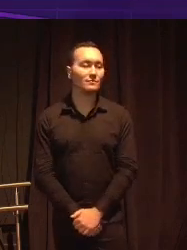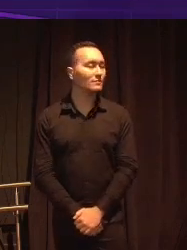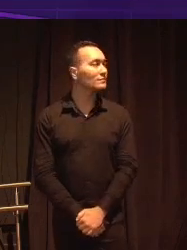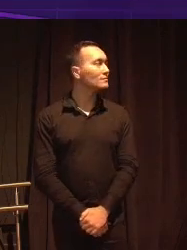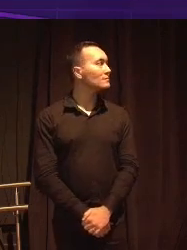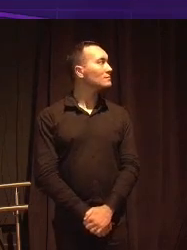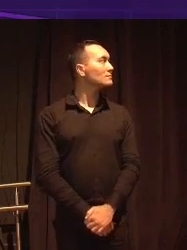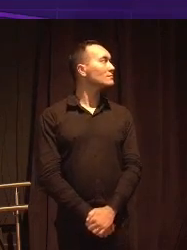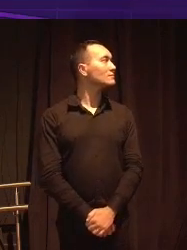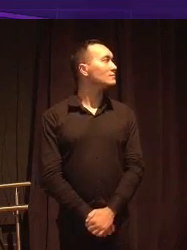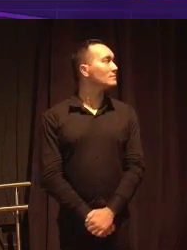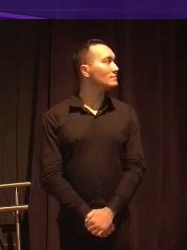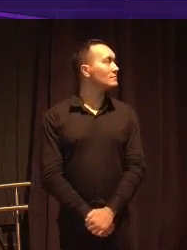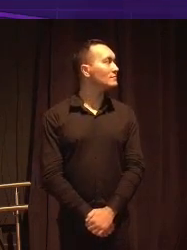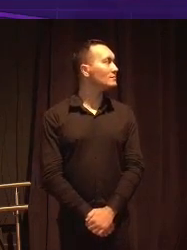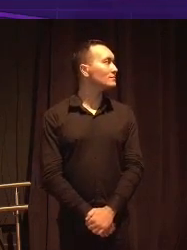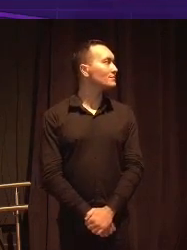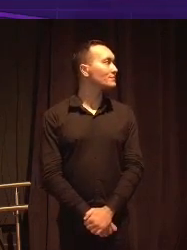Outra,